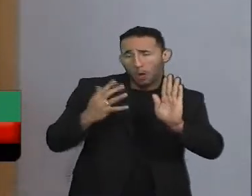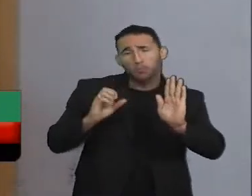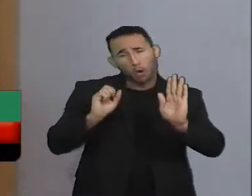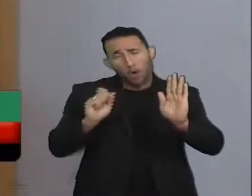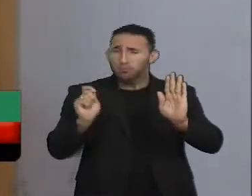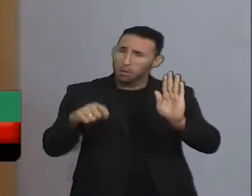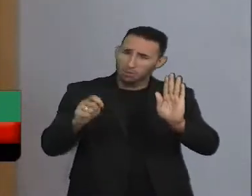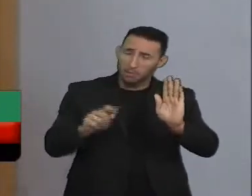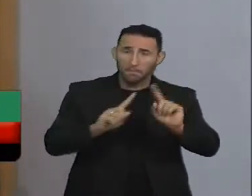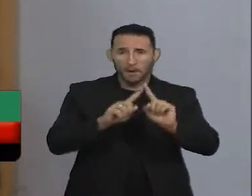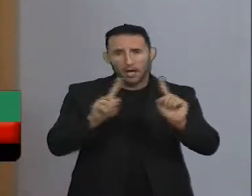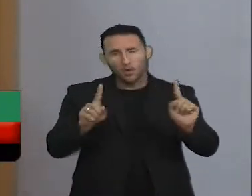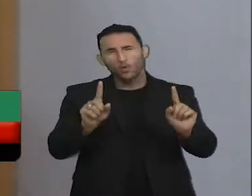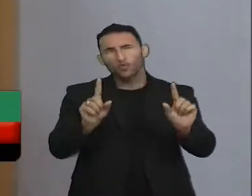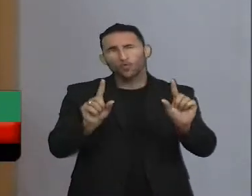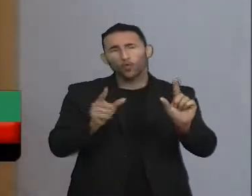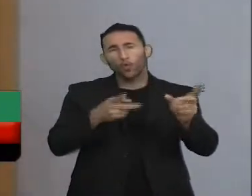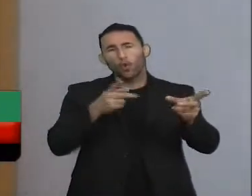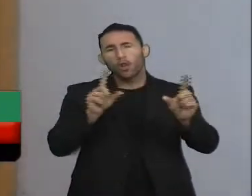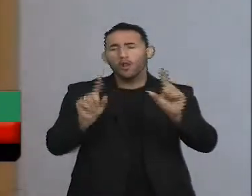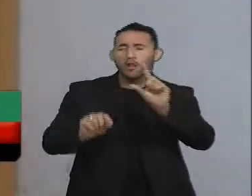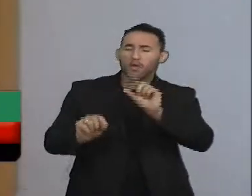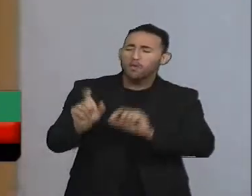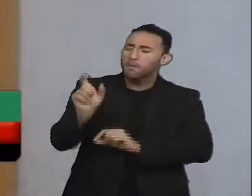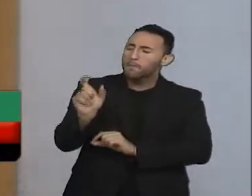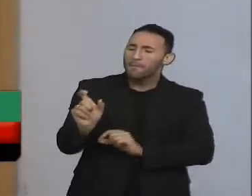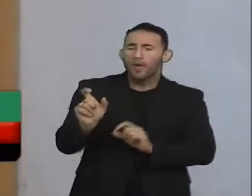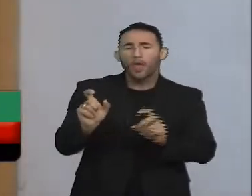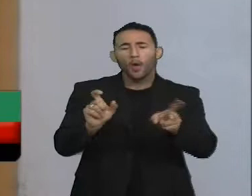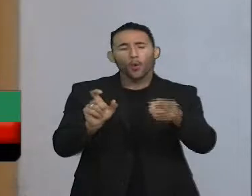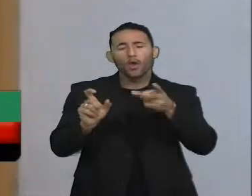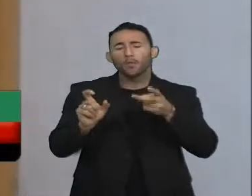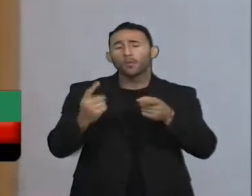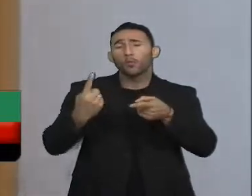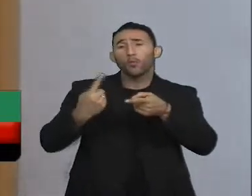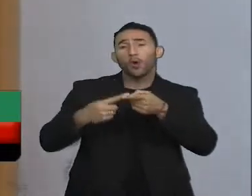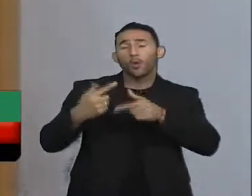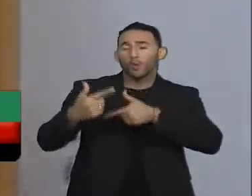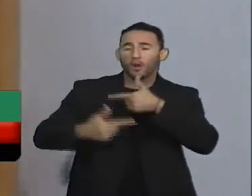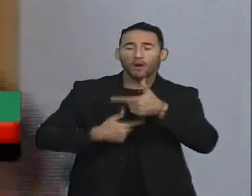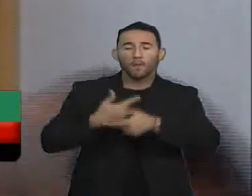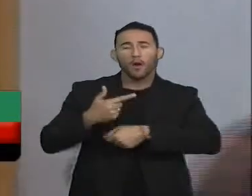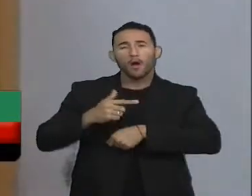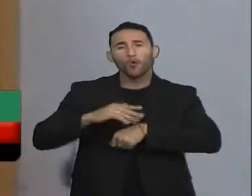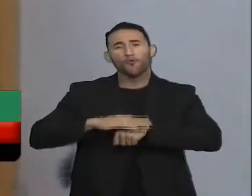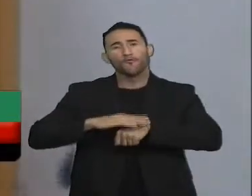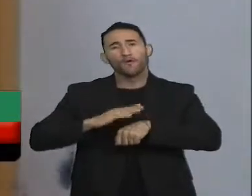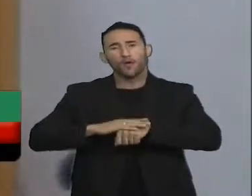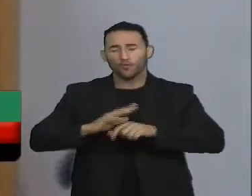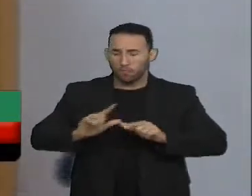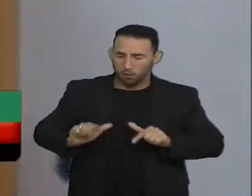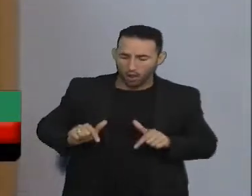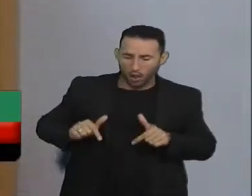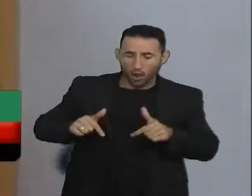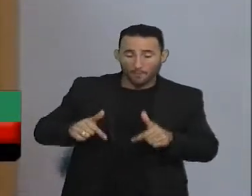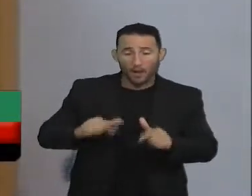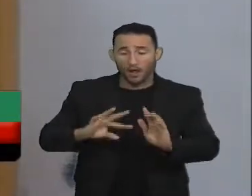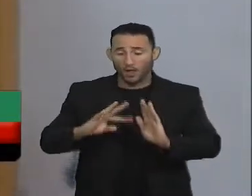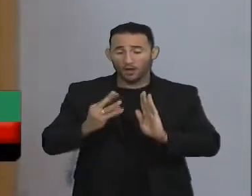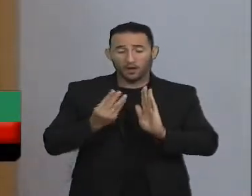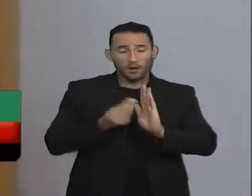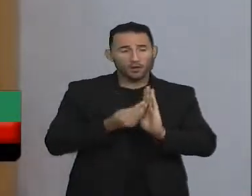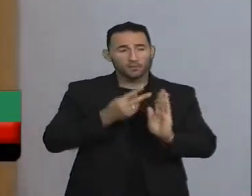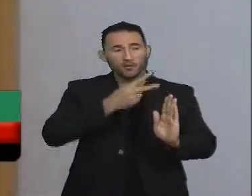congratulação, mas achei melhor reconhecimento pelo maravilhoso trabalho realizado pela Igreja